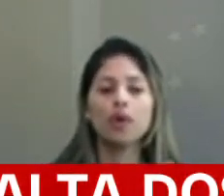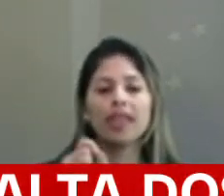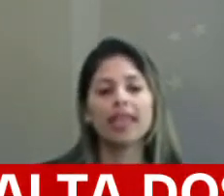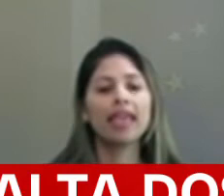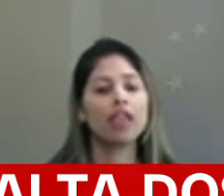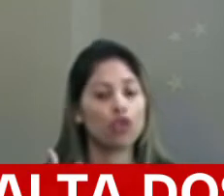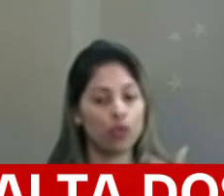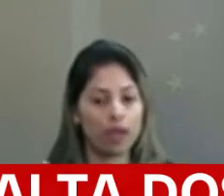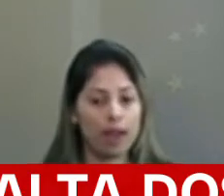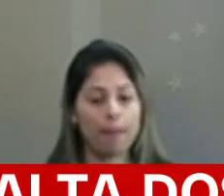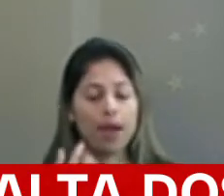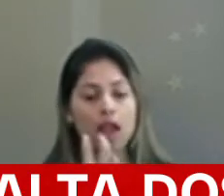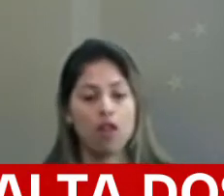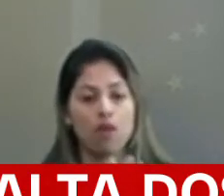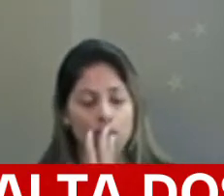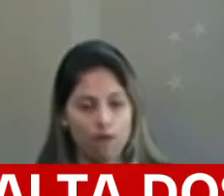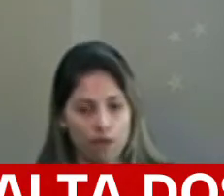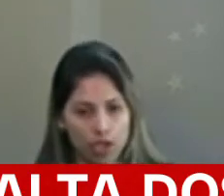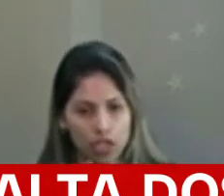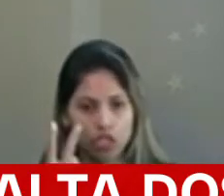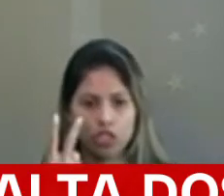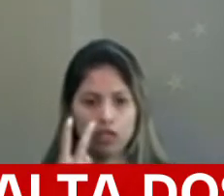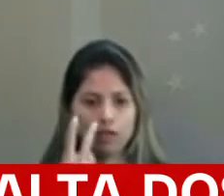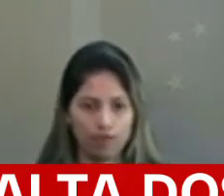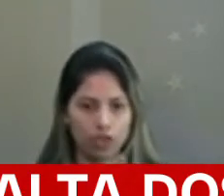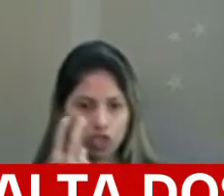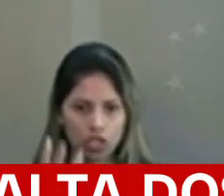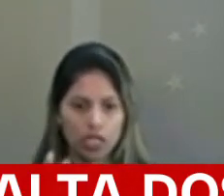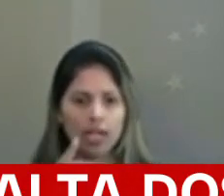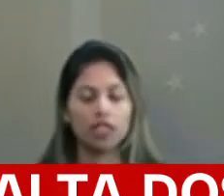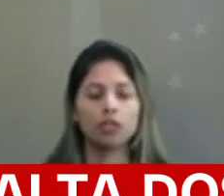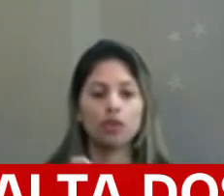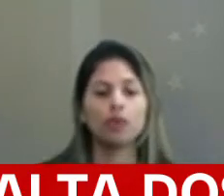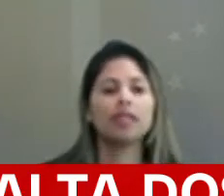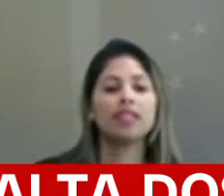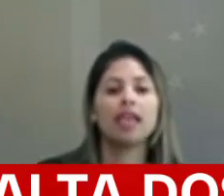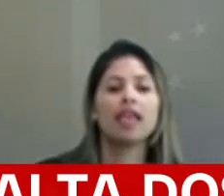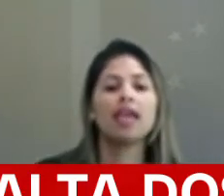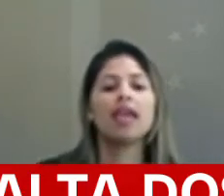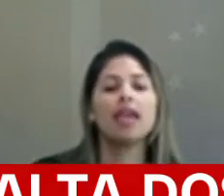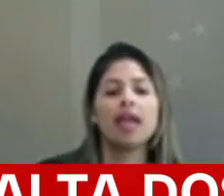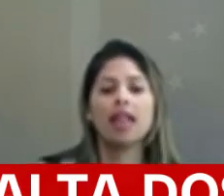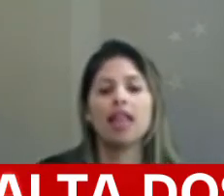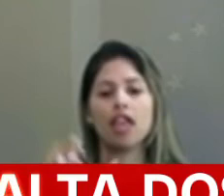23, por meio da apropriação da parte da União de Receitas Advindas da